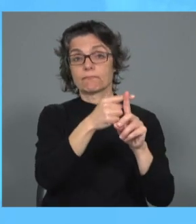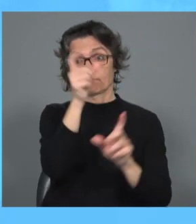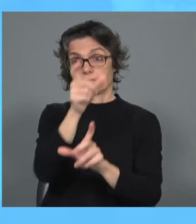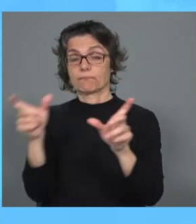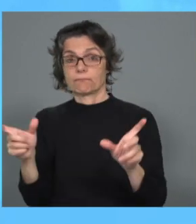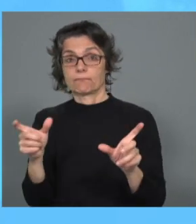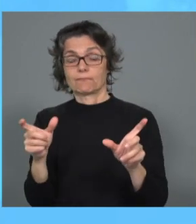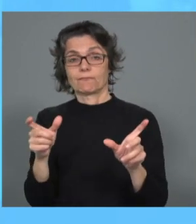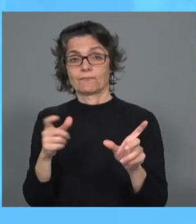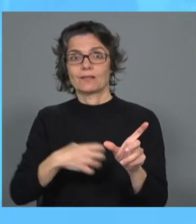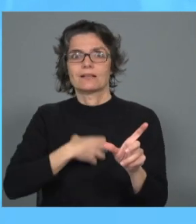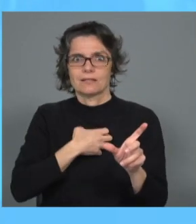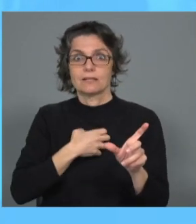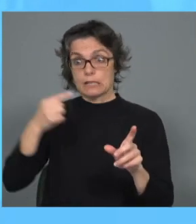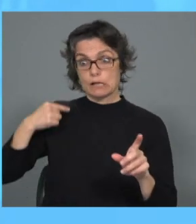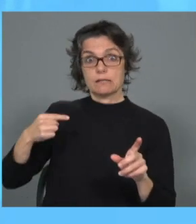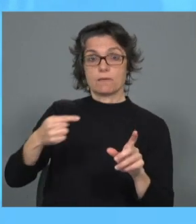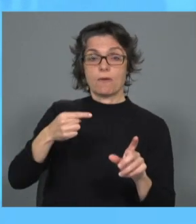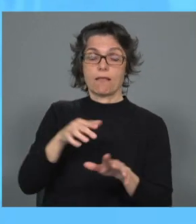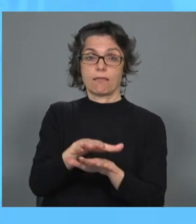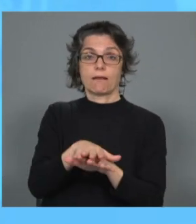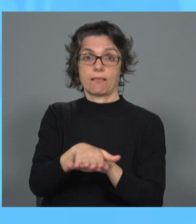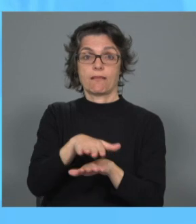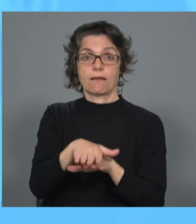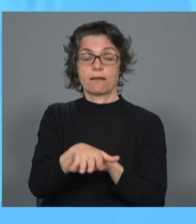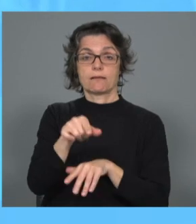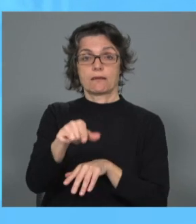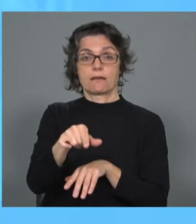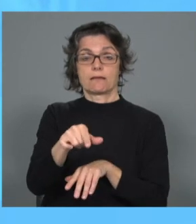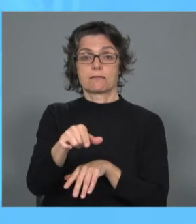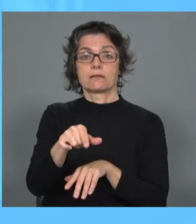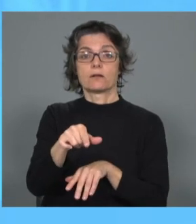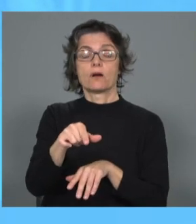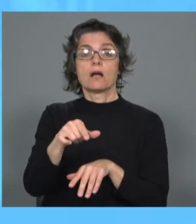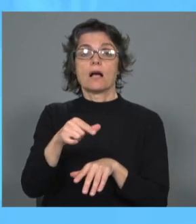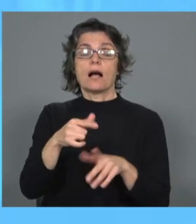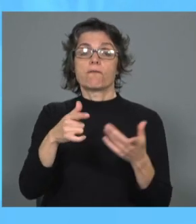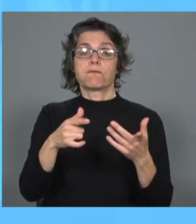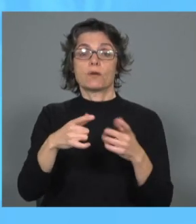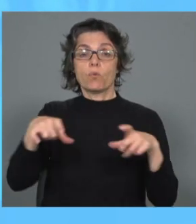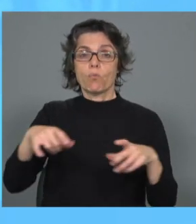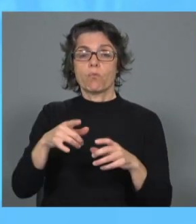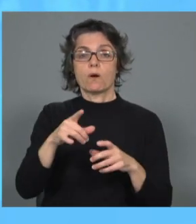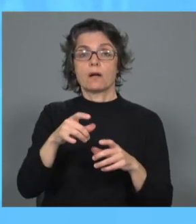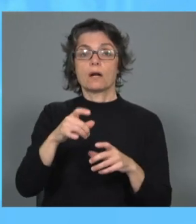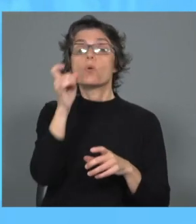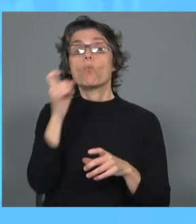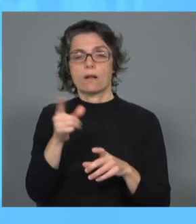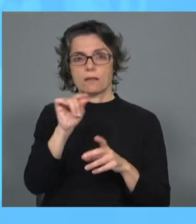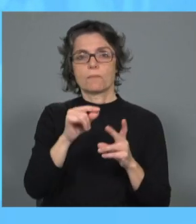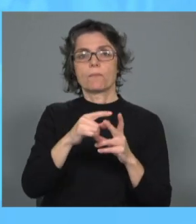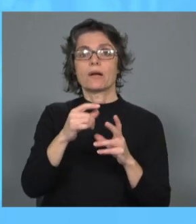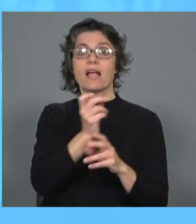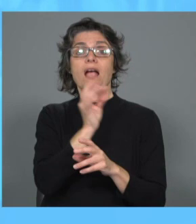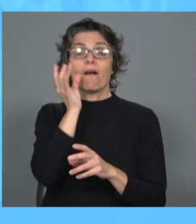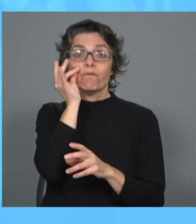várias dioceses. Ainda esta semana, na terça-feira, neste programa mostramos Guarda, Viseu, o impacto que vai causando. E